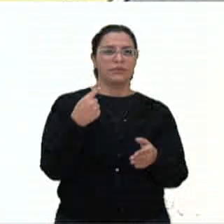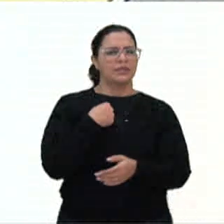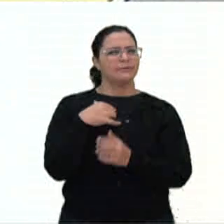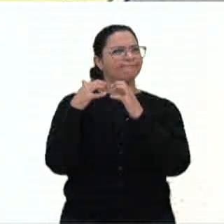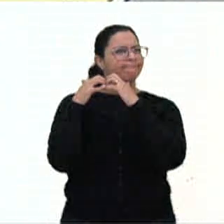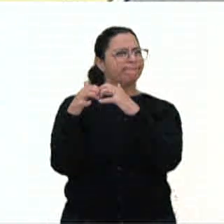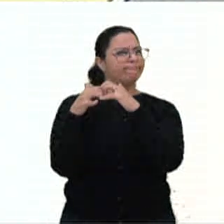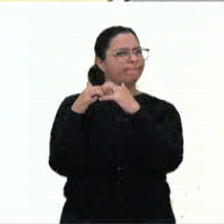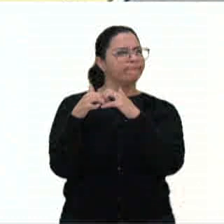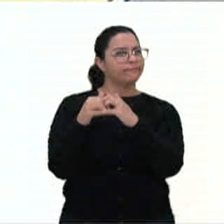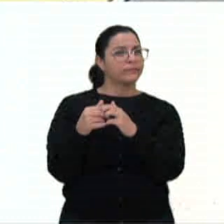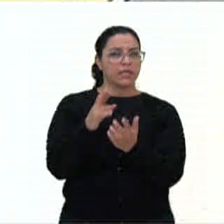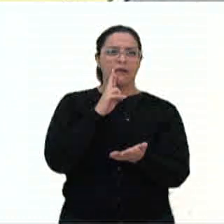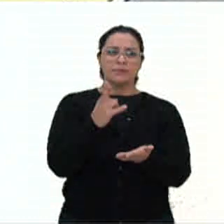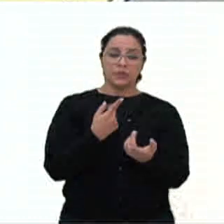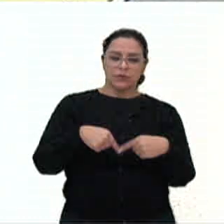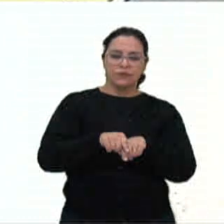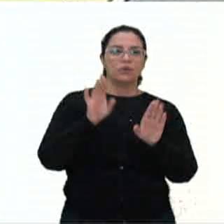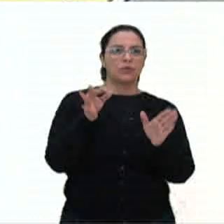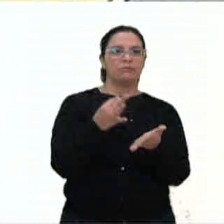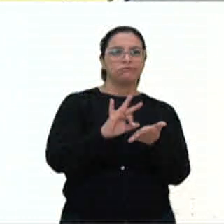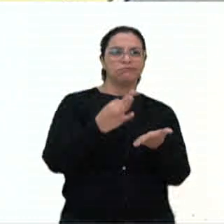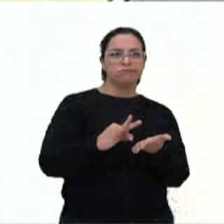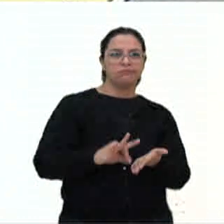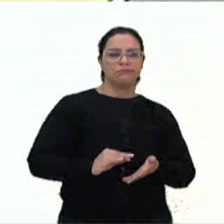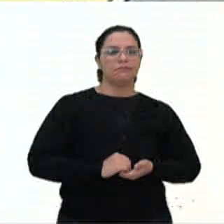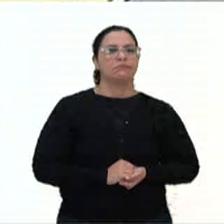lá, respondam e a gente já volta com a correção.